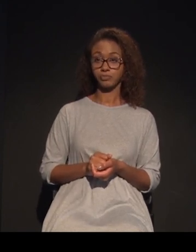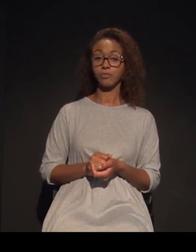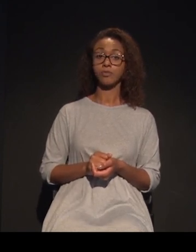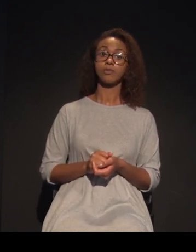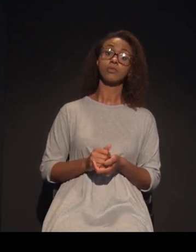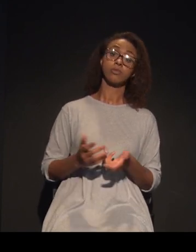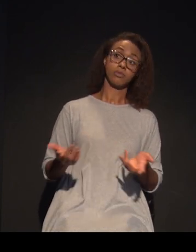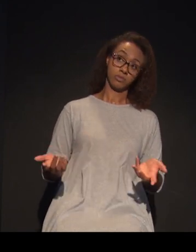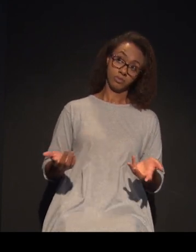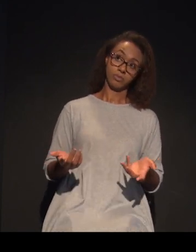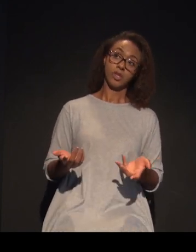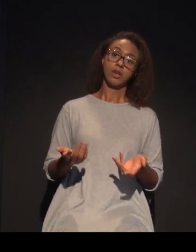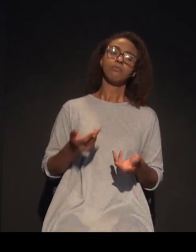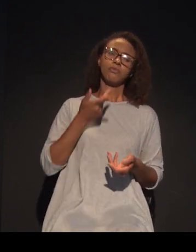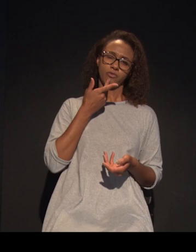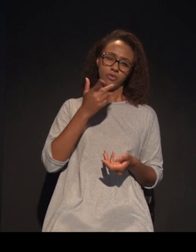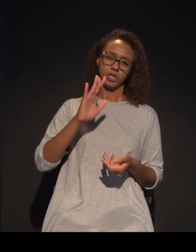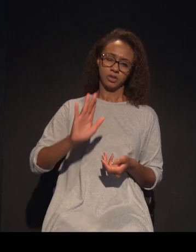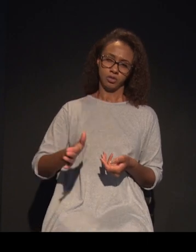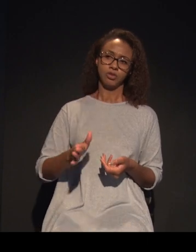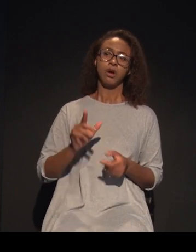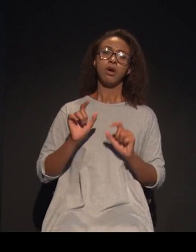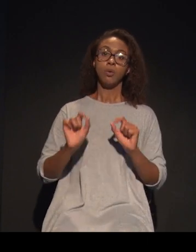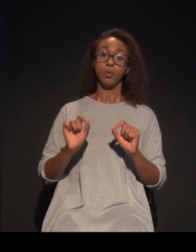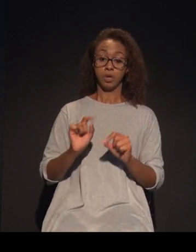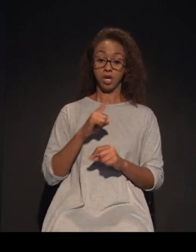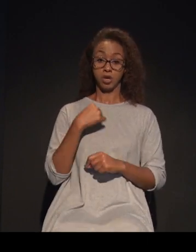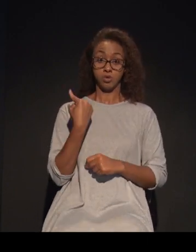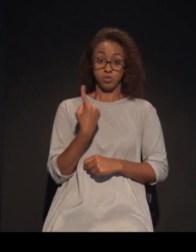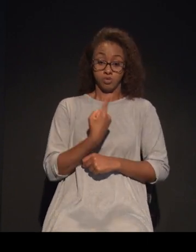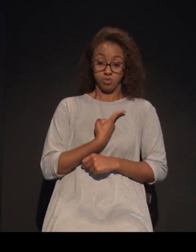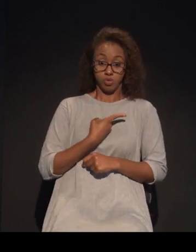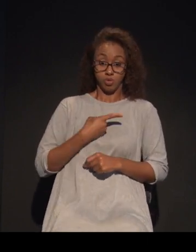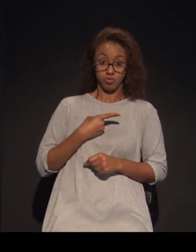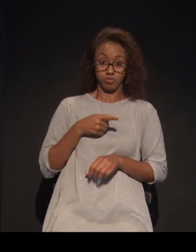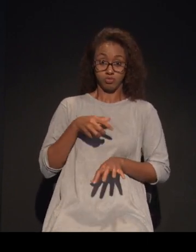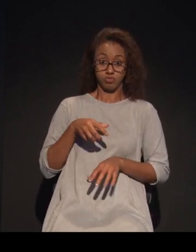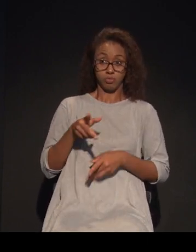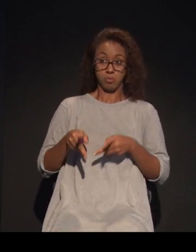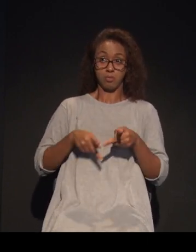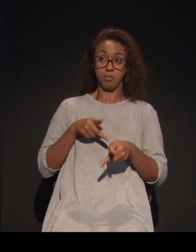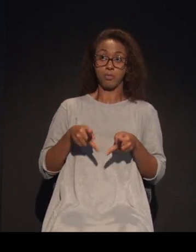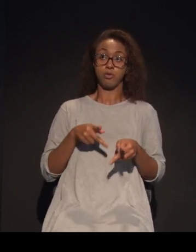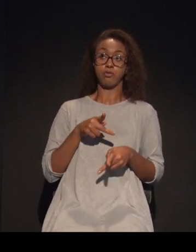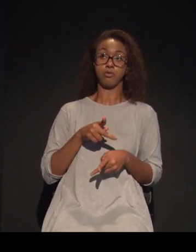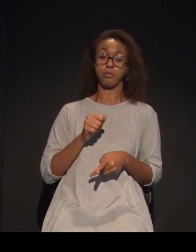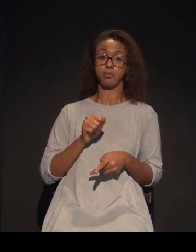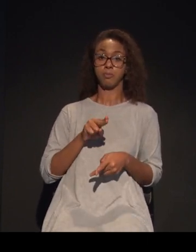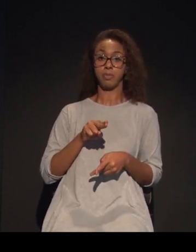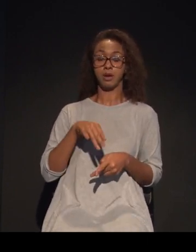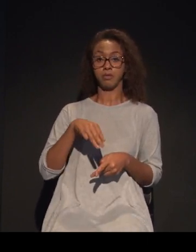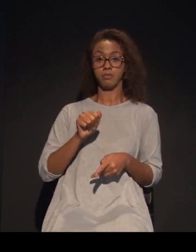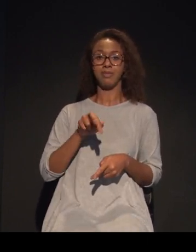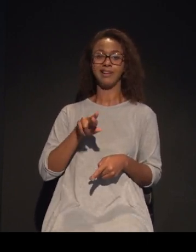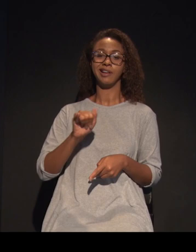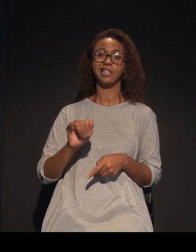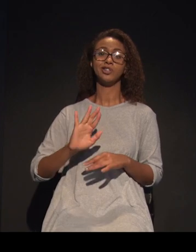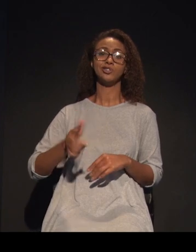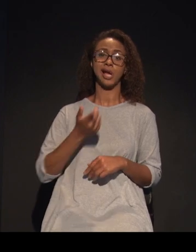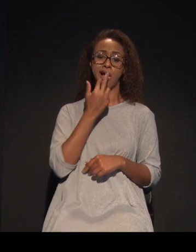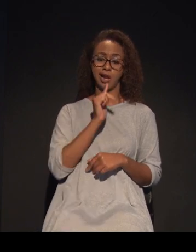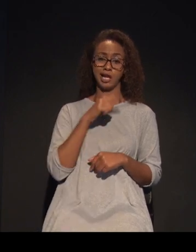então como eu já falei nós palmari a maioria não tendo vergonha de falar a